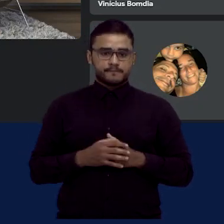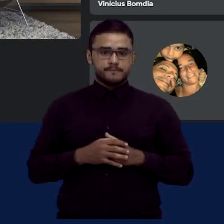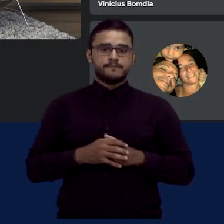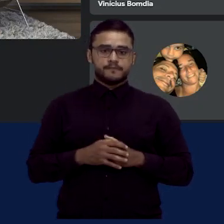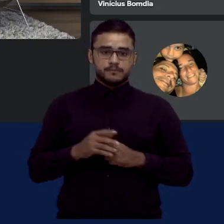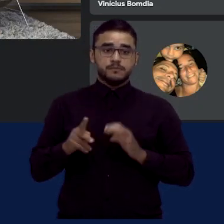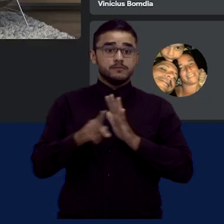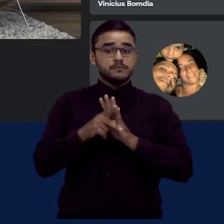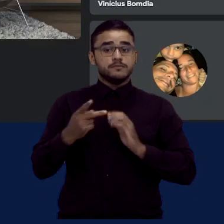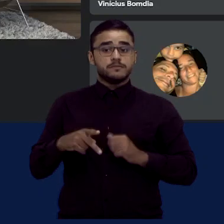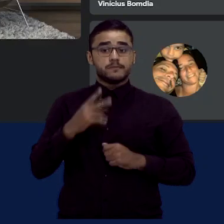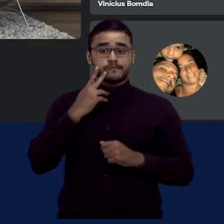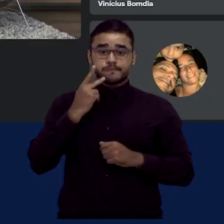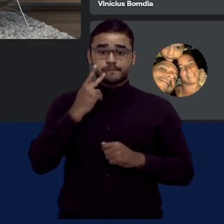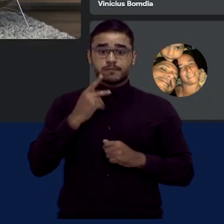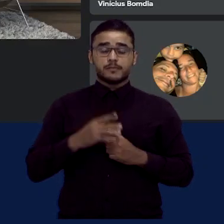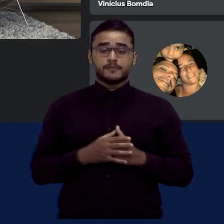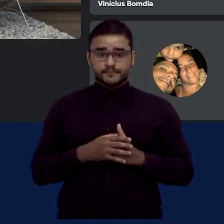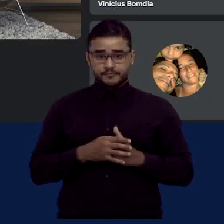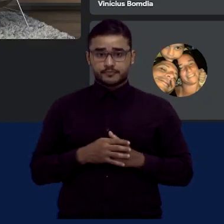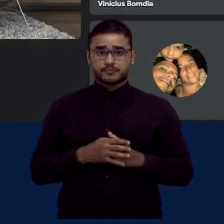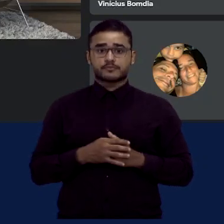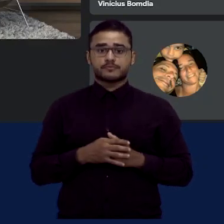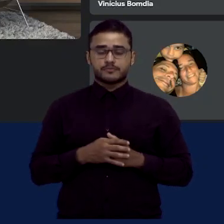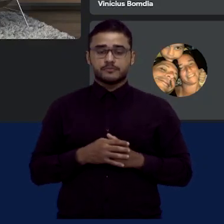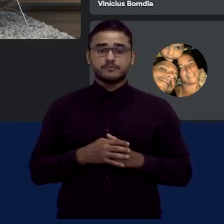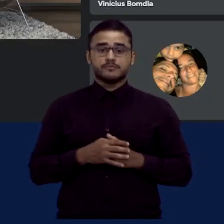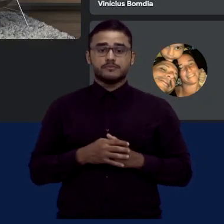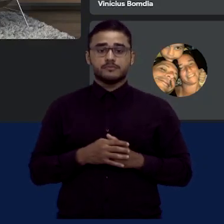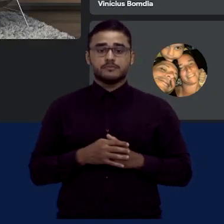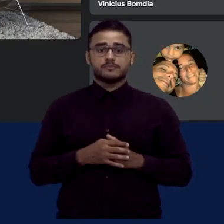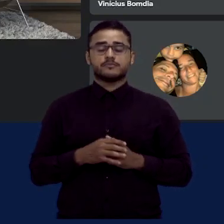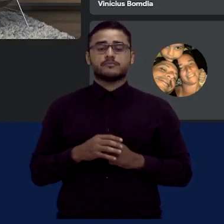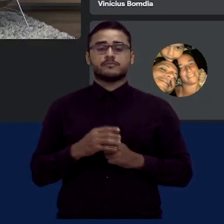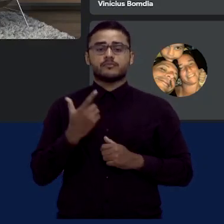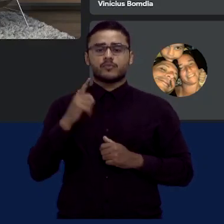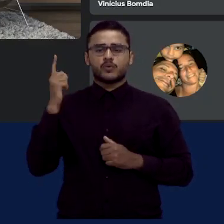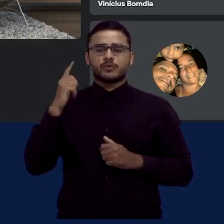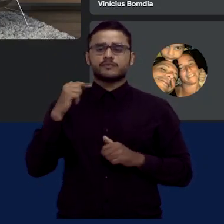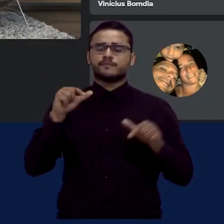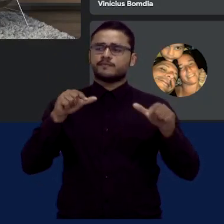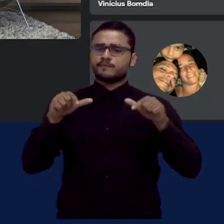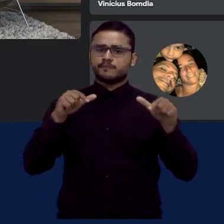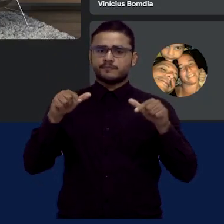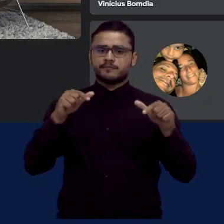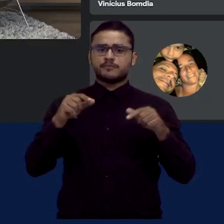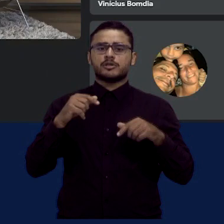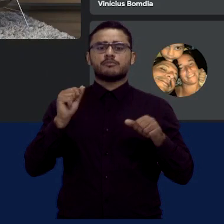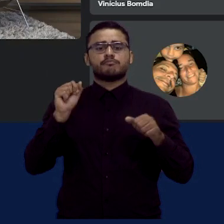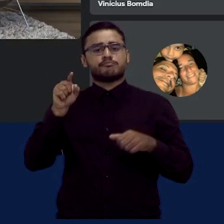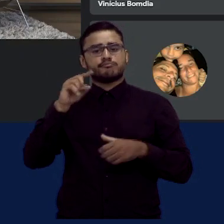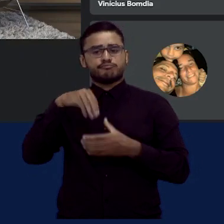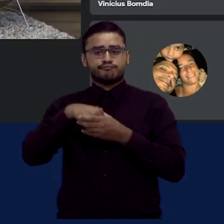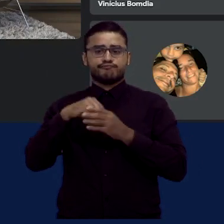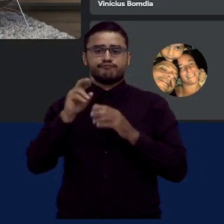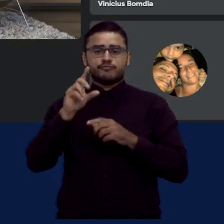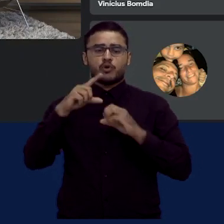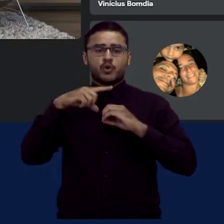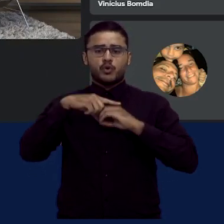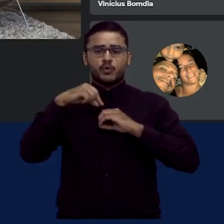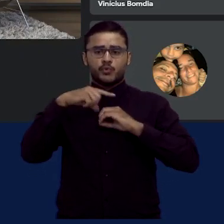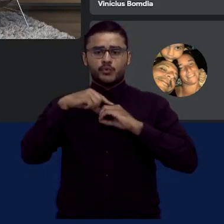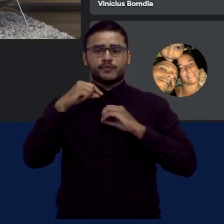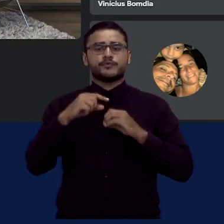cearense principalmente. Já trabalhei no Fórum de Quadrinhos do Ceará, já trabalhei para a Unifor, e em